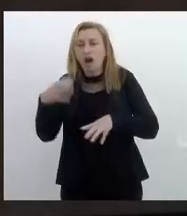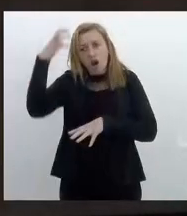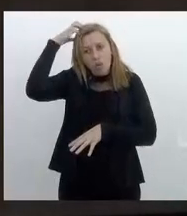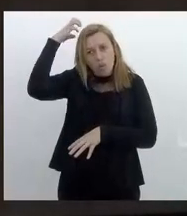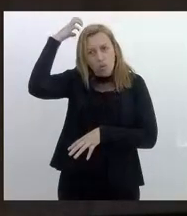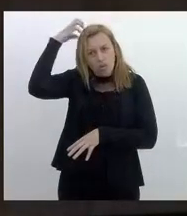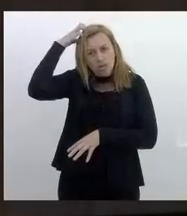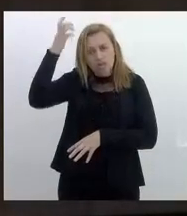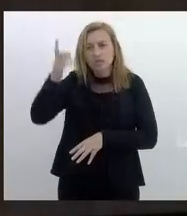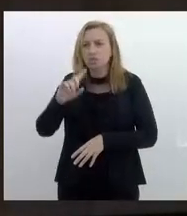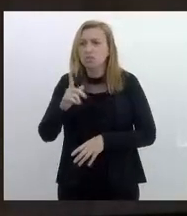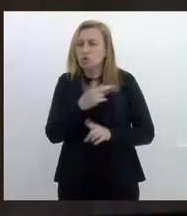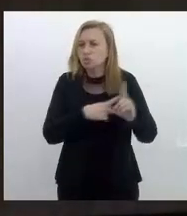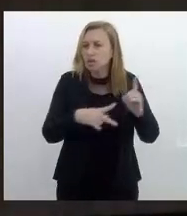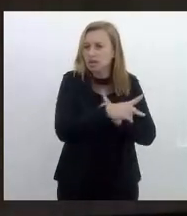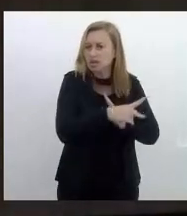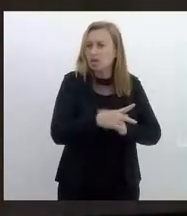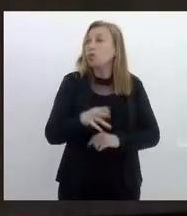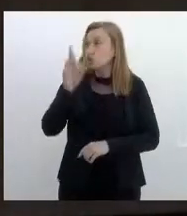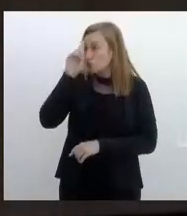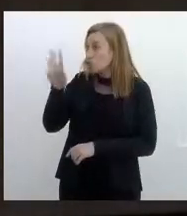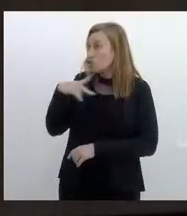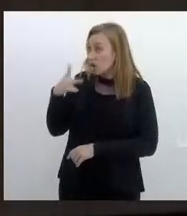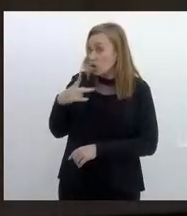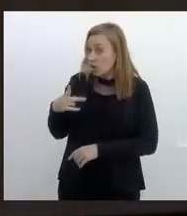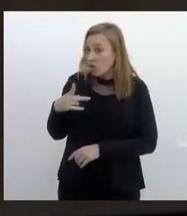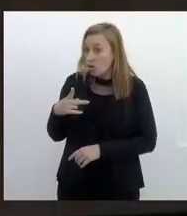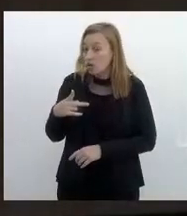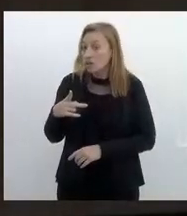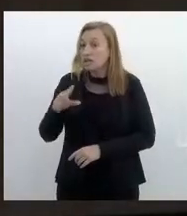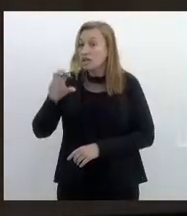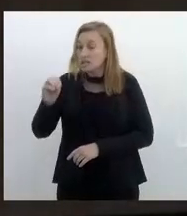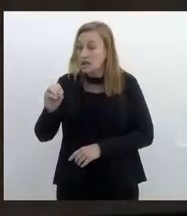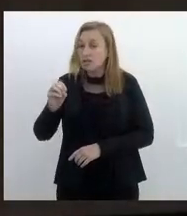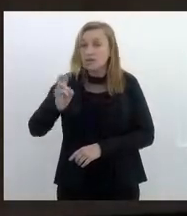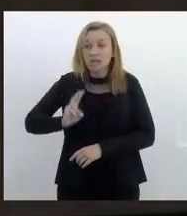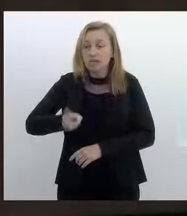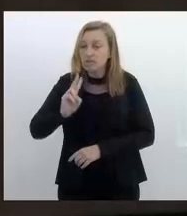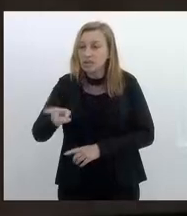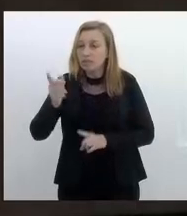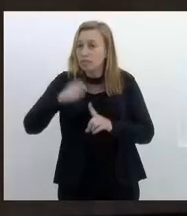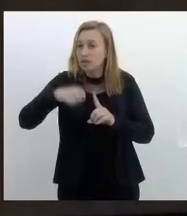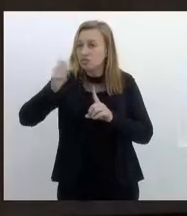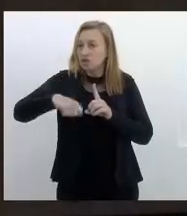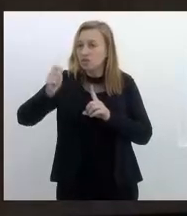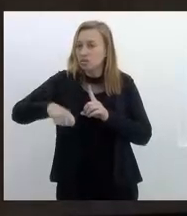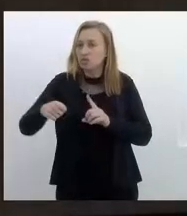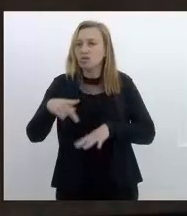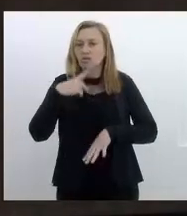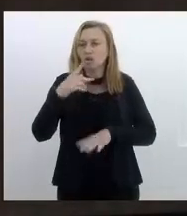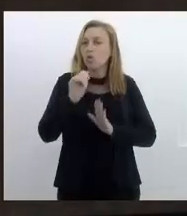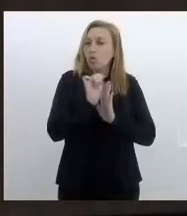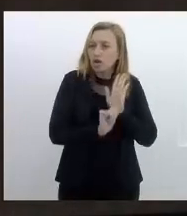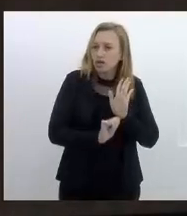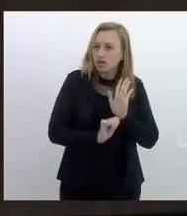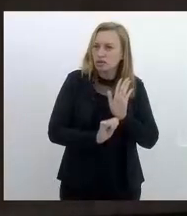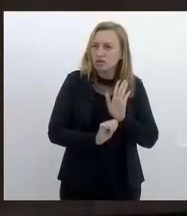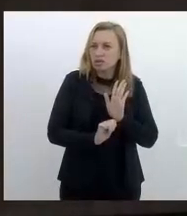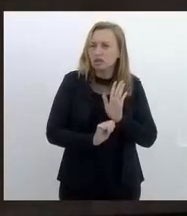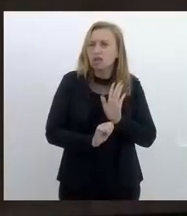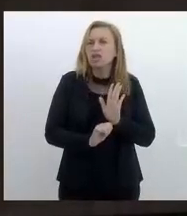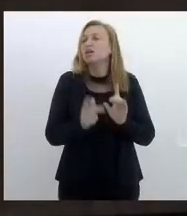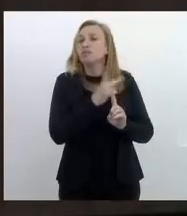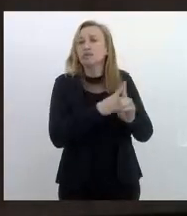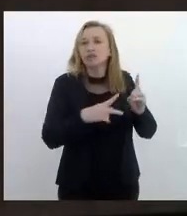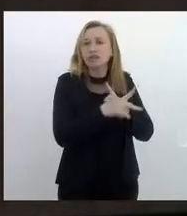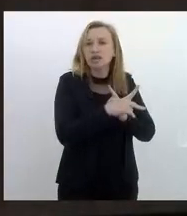esse rombo no rio previdência O senhor falou que eu ver previdência bat0 todo mês o grupo foi votado o relatório da receita do acento da